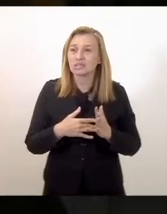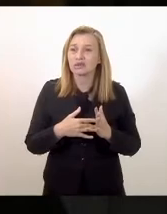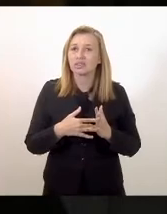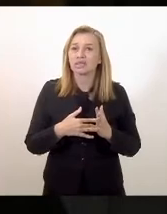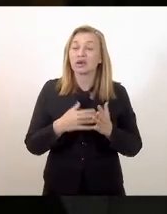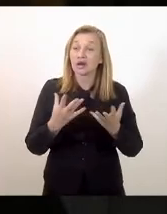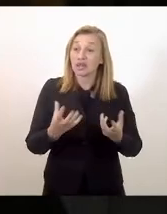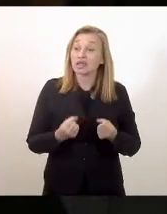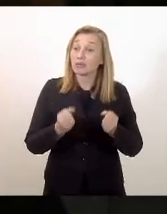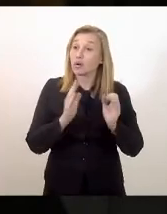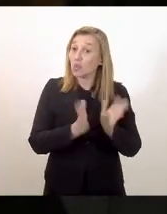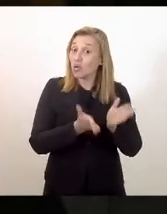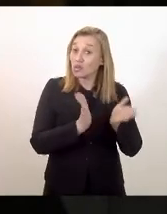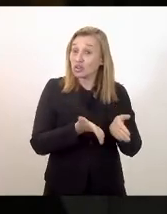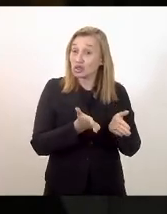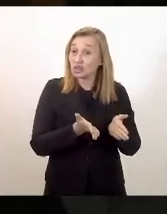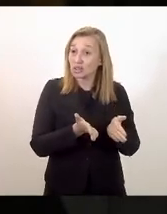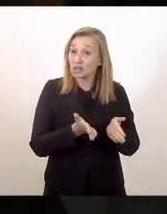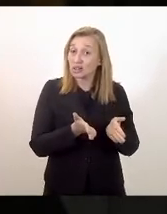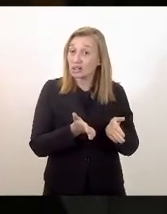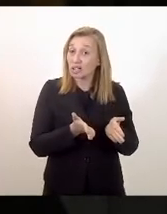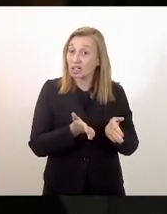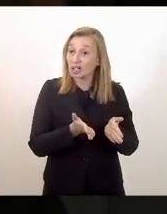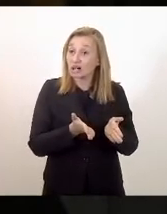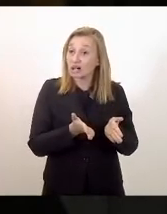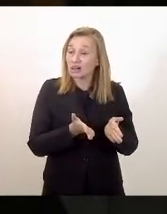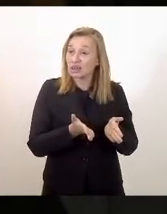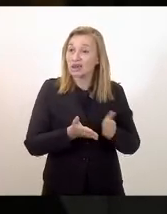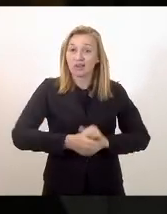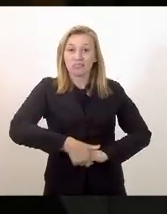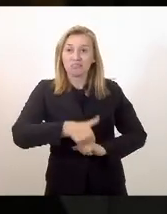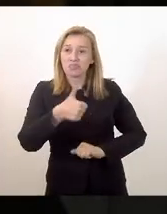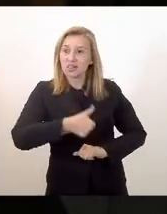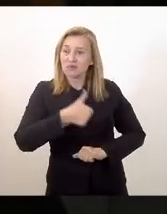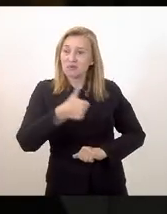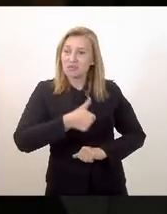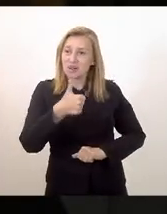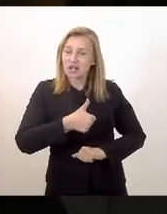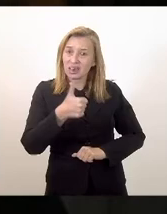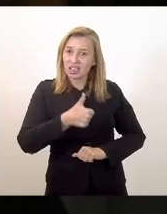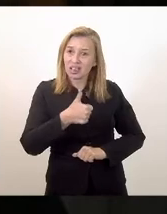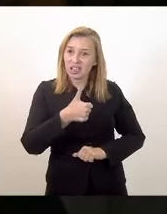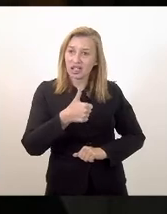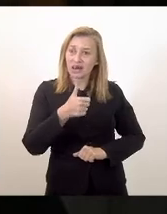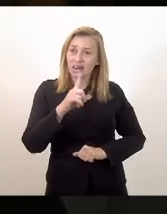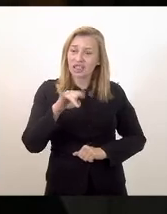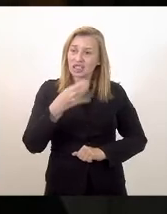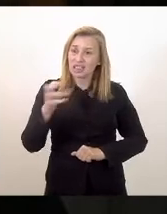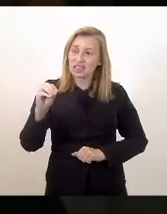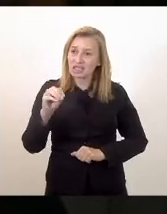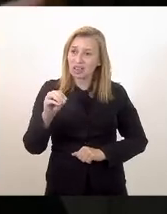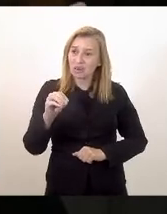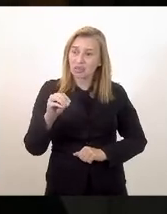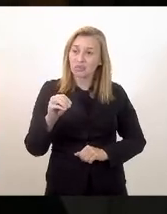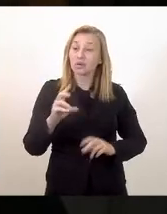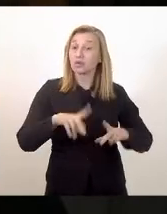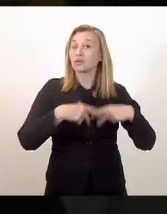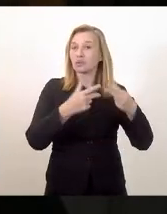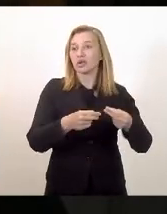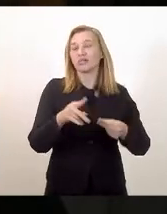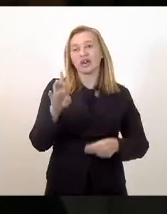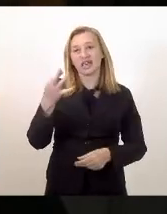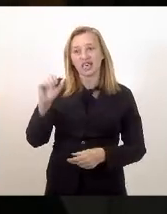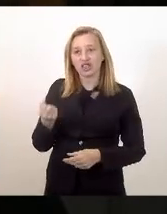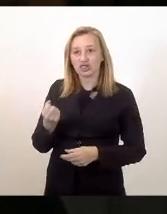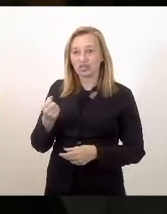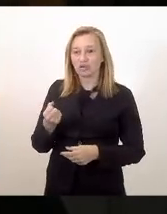hoje, coletivos, que receberam hoje essa primeira edição do Prêmio Renatinho de Direitos Humanos de Niterói. Na impossibilidade de citar todos e todas,